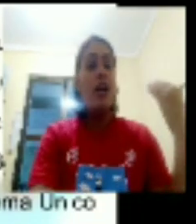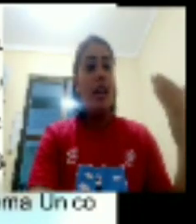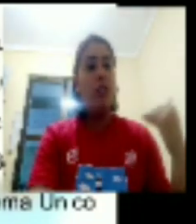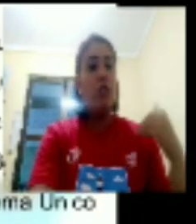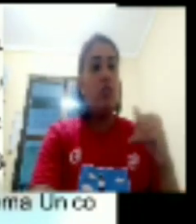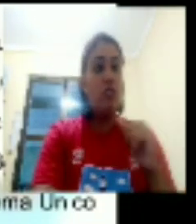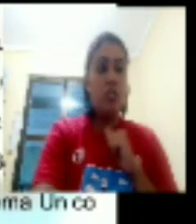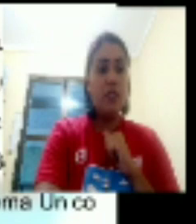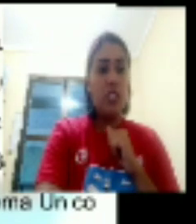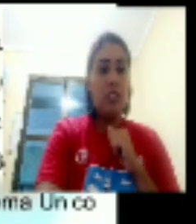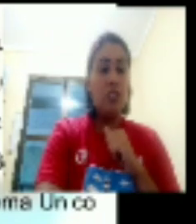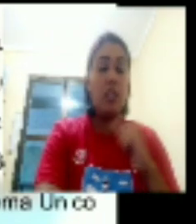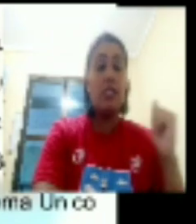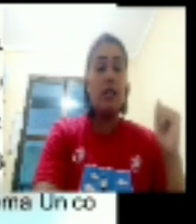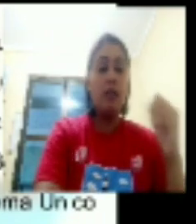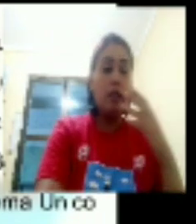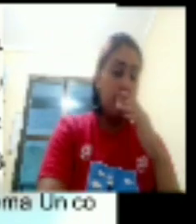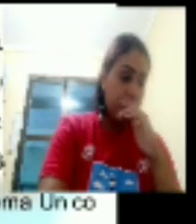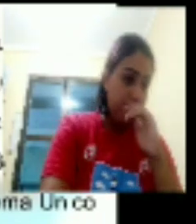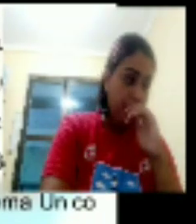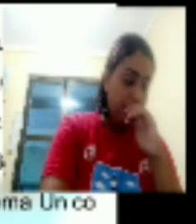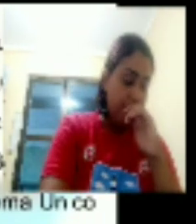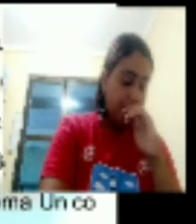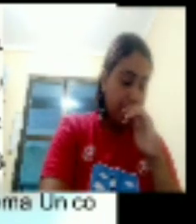saúde em todos os níveis de assistência.